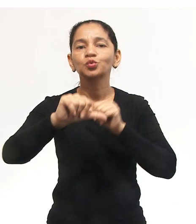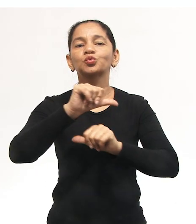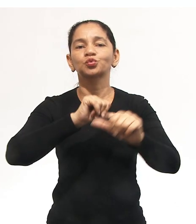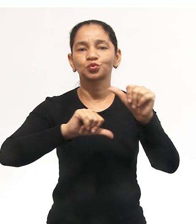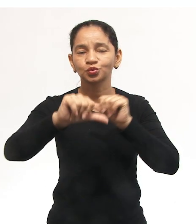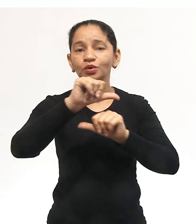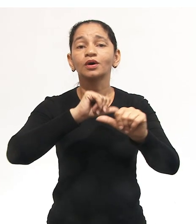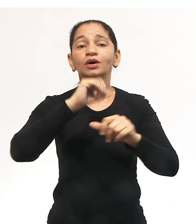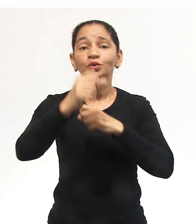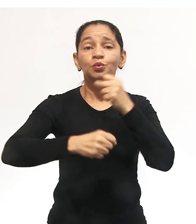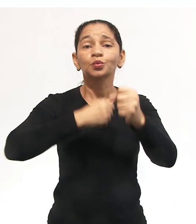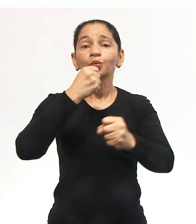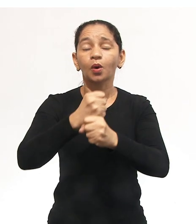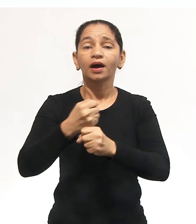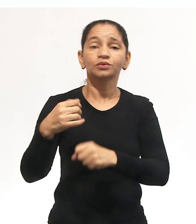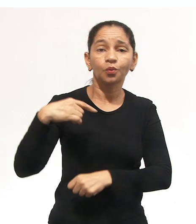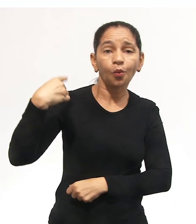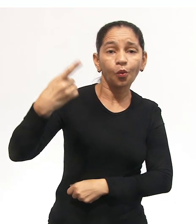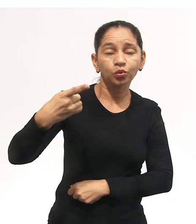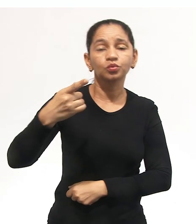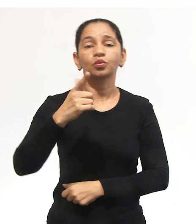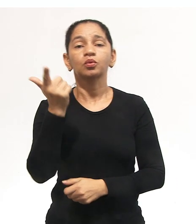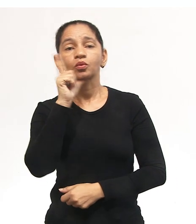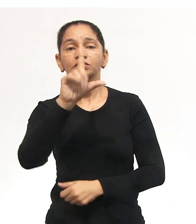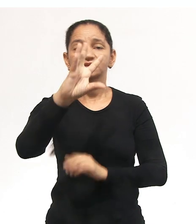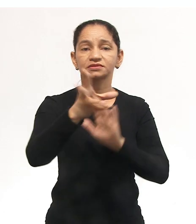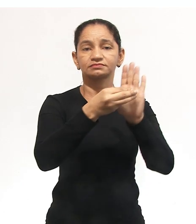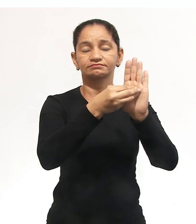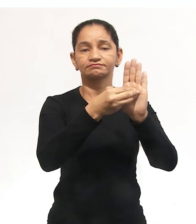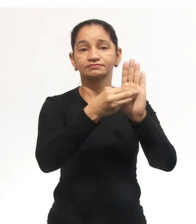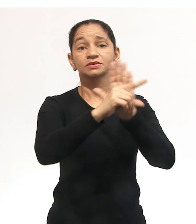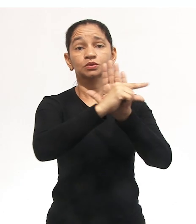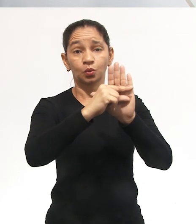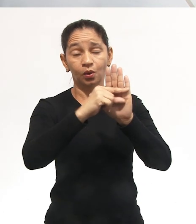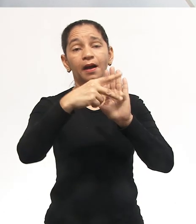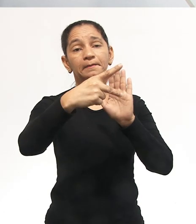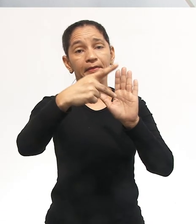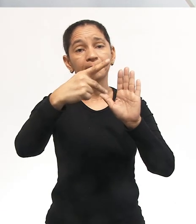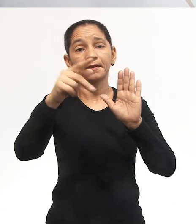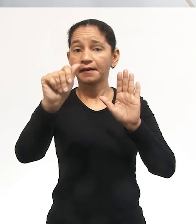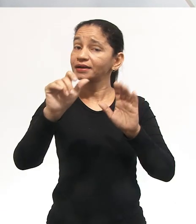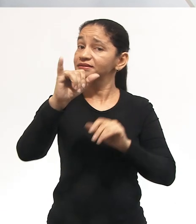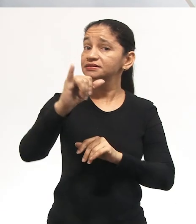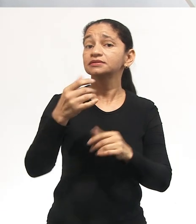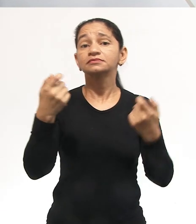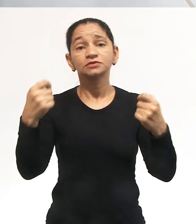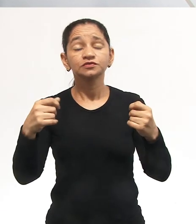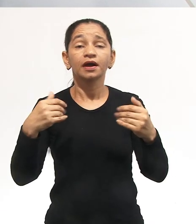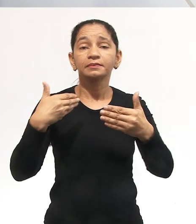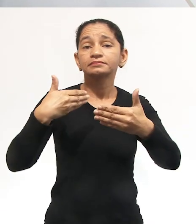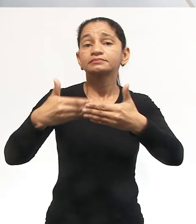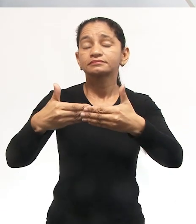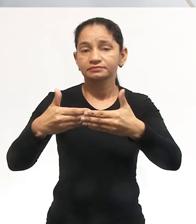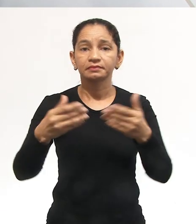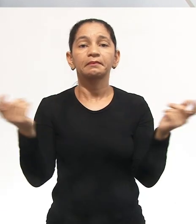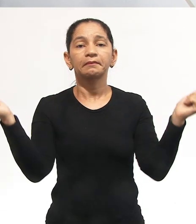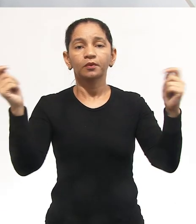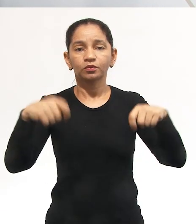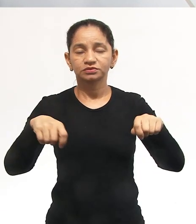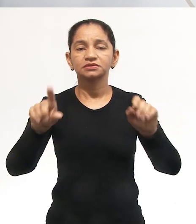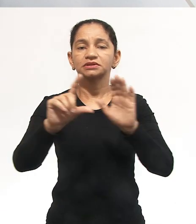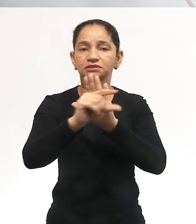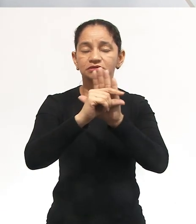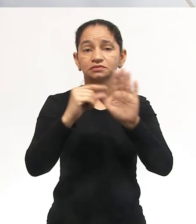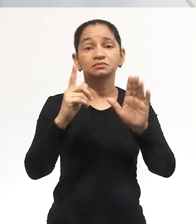para que no ano seguinte, né, ele ou, né, no mesmo ano, se for assim necessário, ele possa realizar